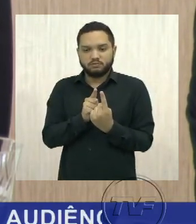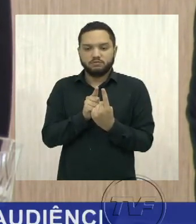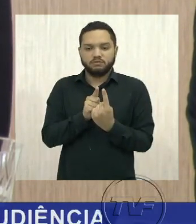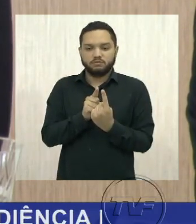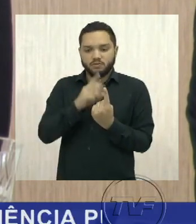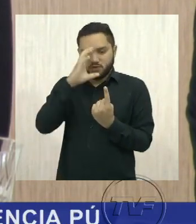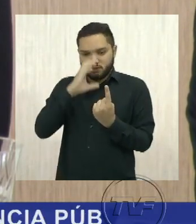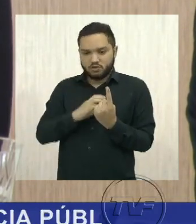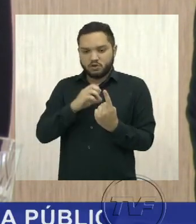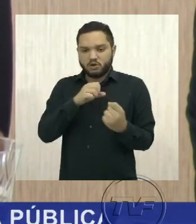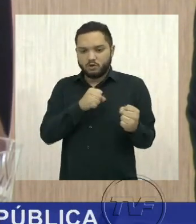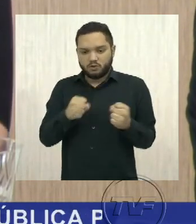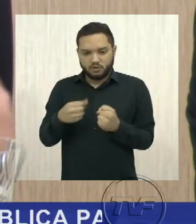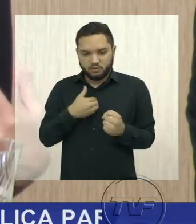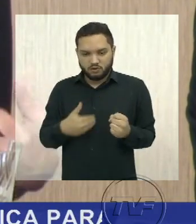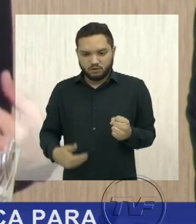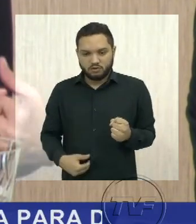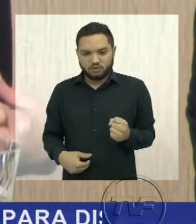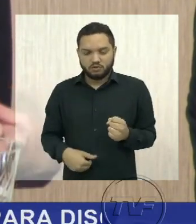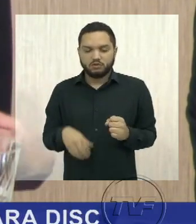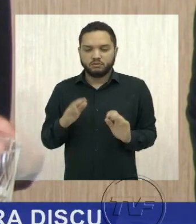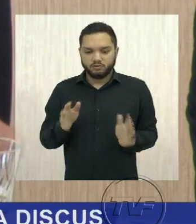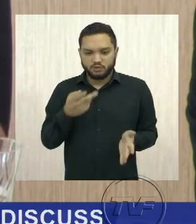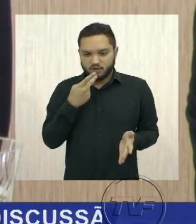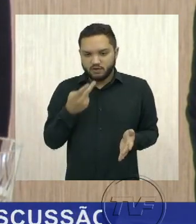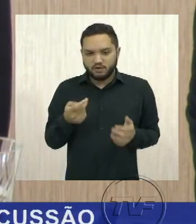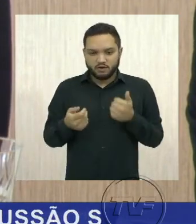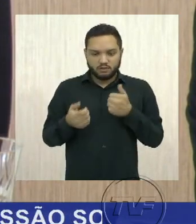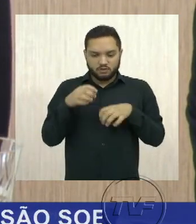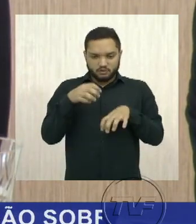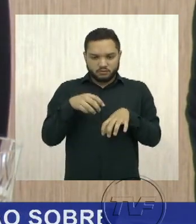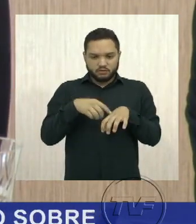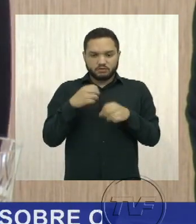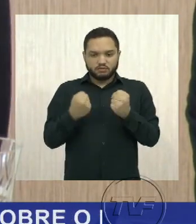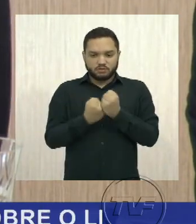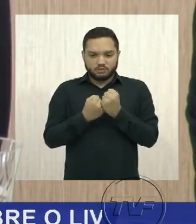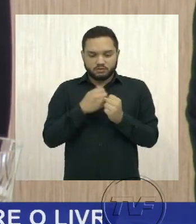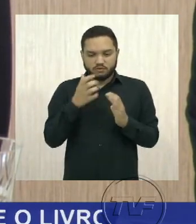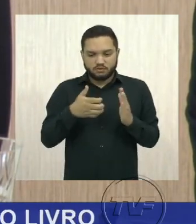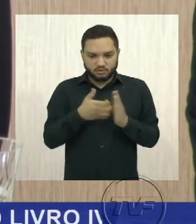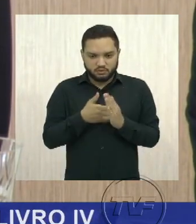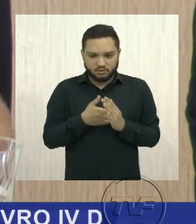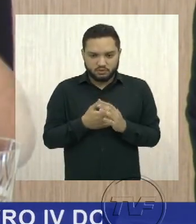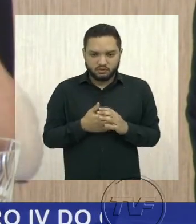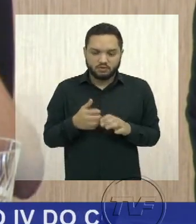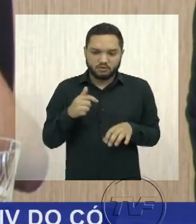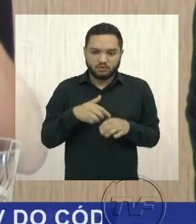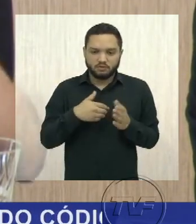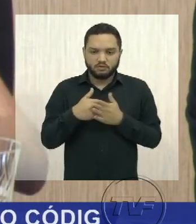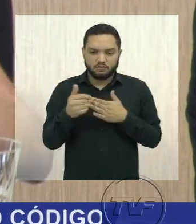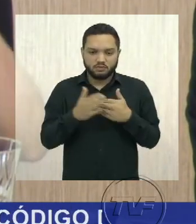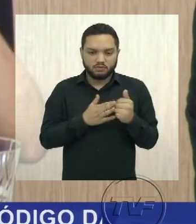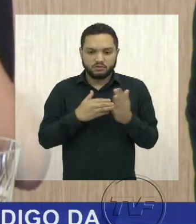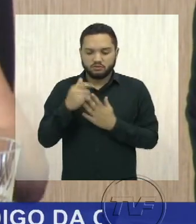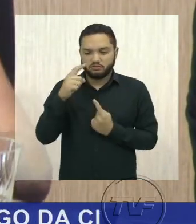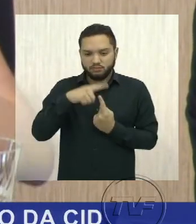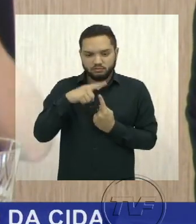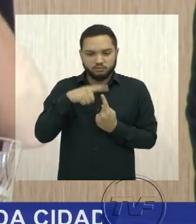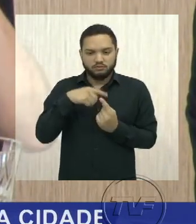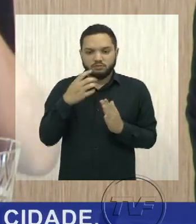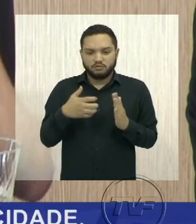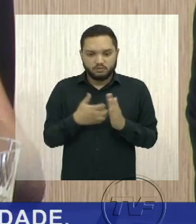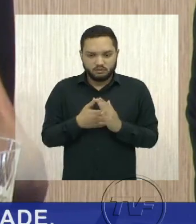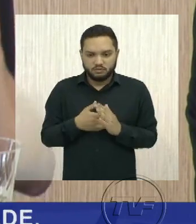com o cidadão. E aí eu falei da primeira célula, que é essa de suporte ao empreendedor. Qualquer tipo, nós